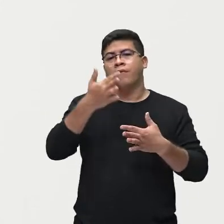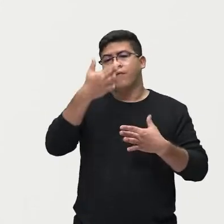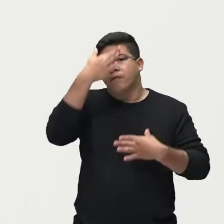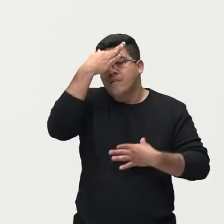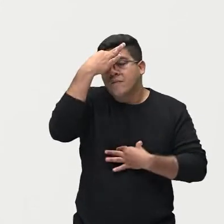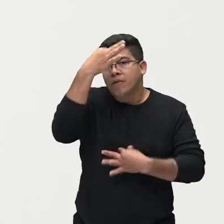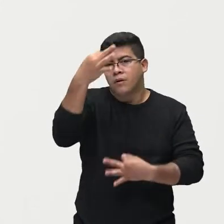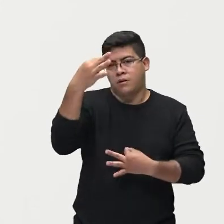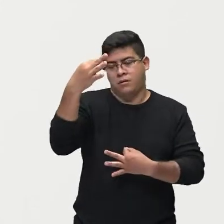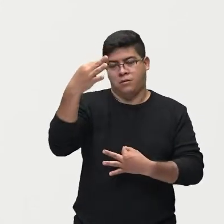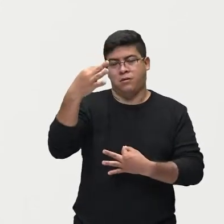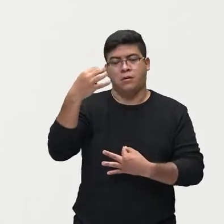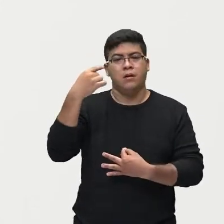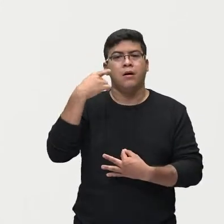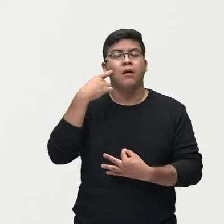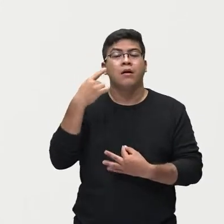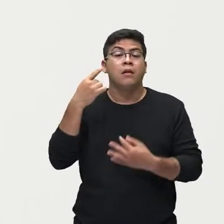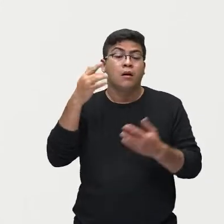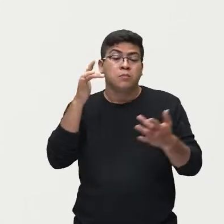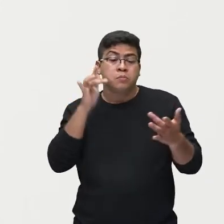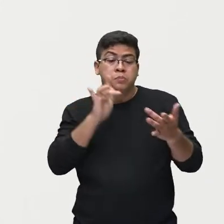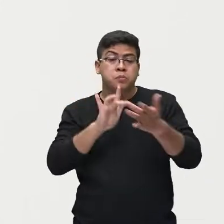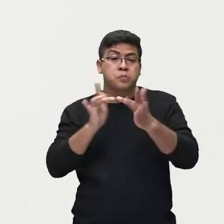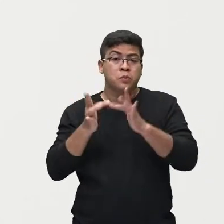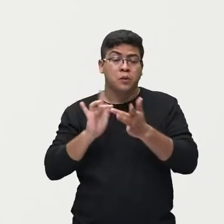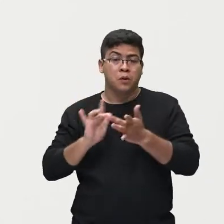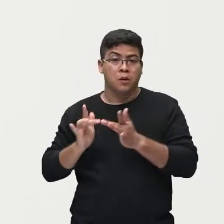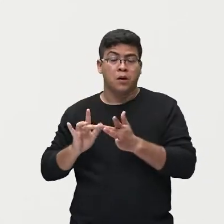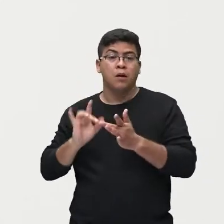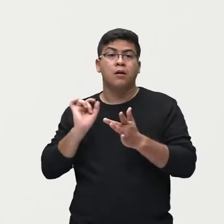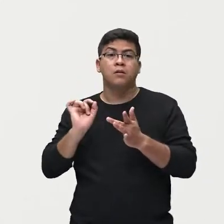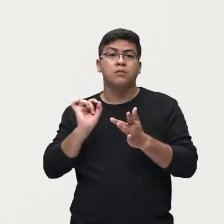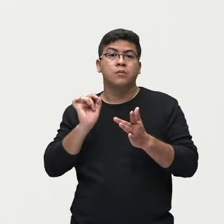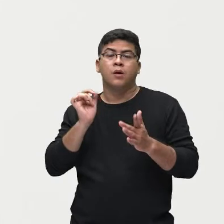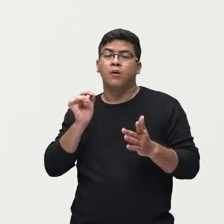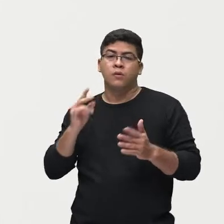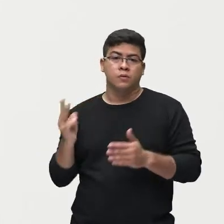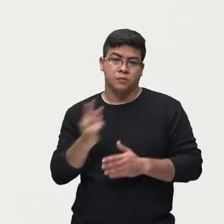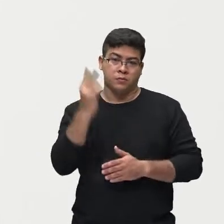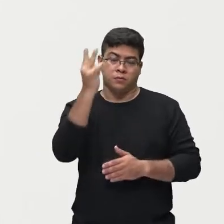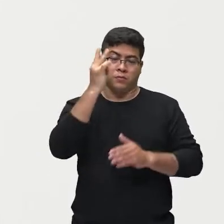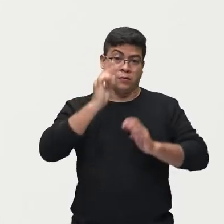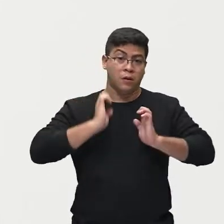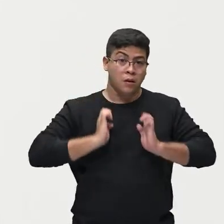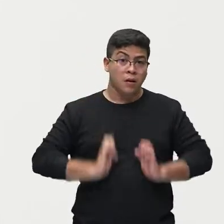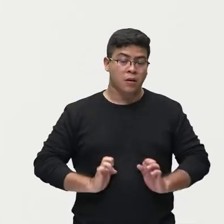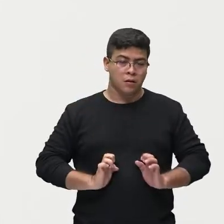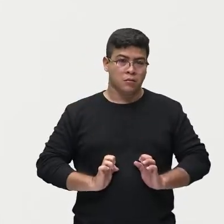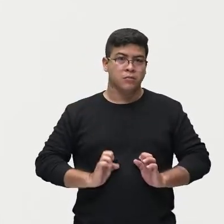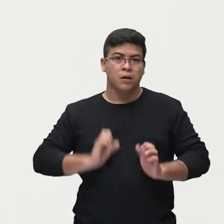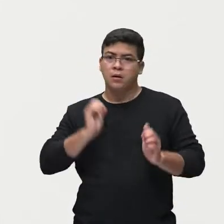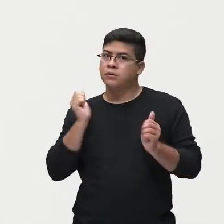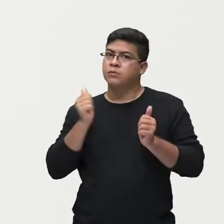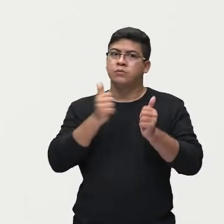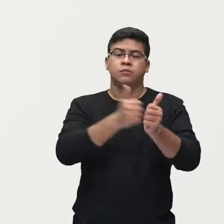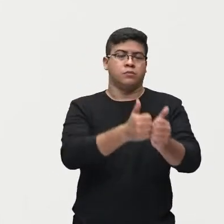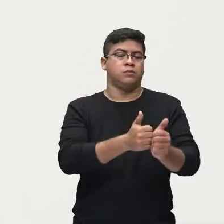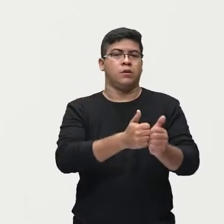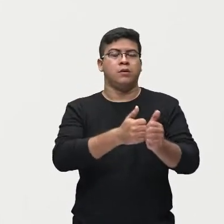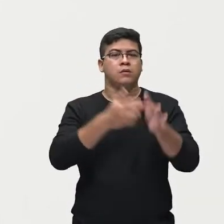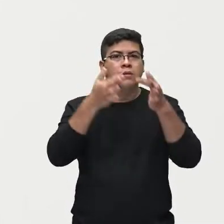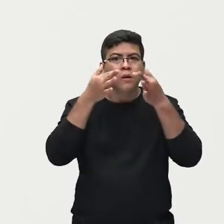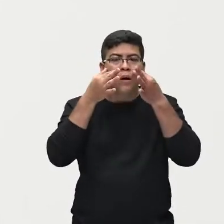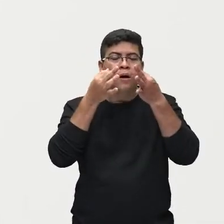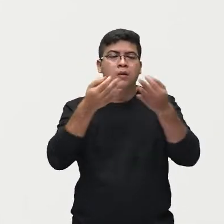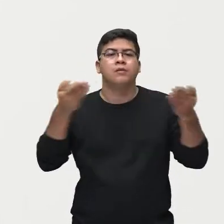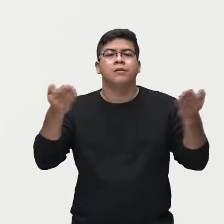está relacionada com os valores éticos, porque elas influenciam diretamente a conduta do fiel. Presta atenção